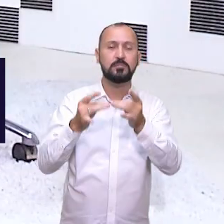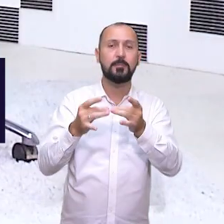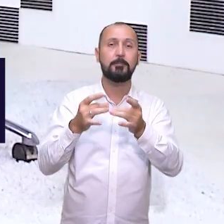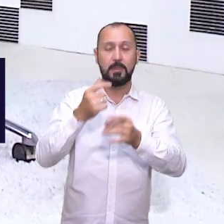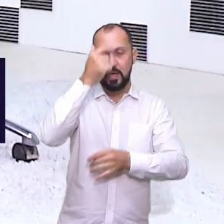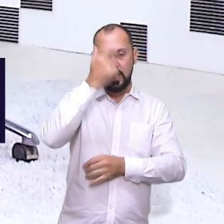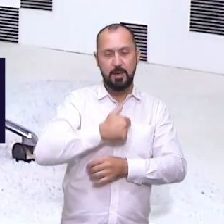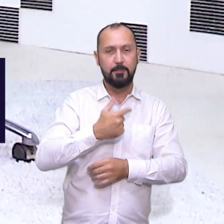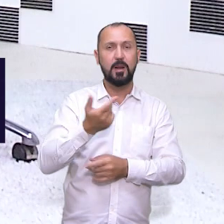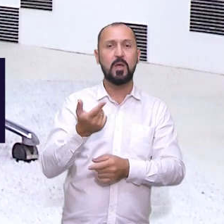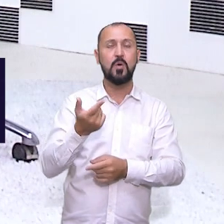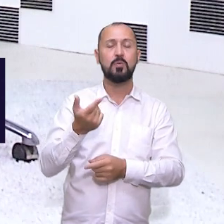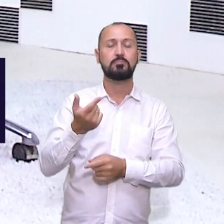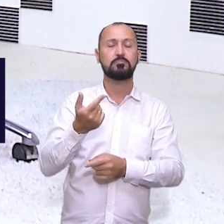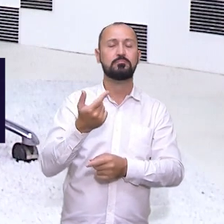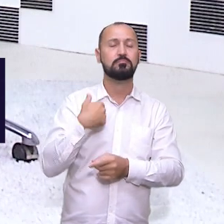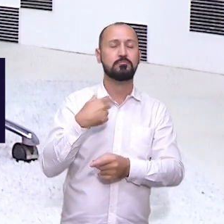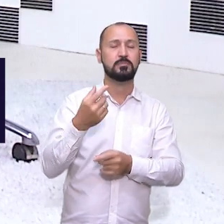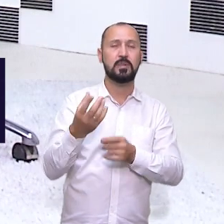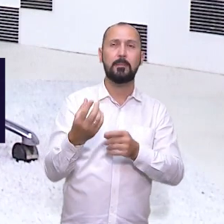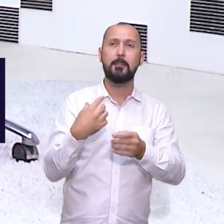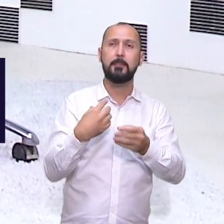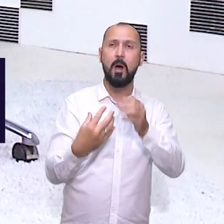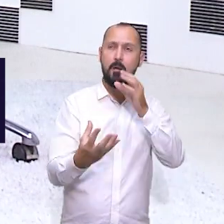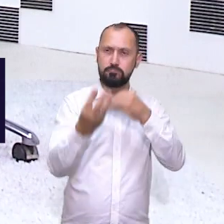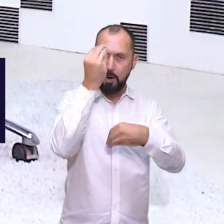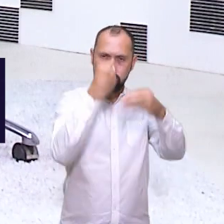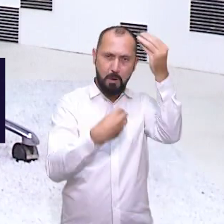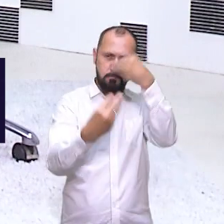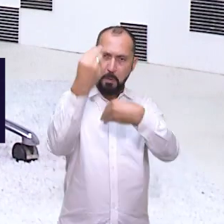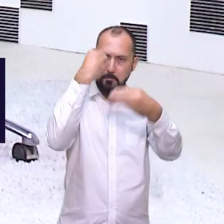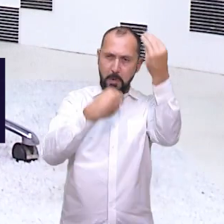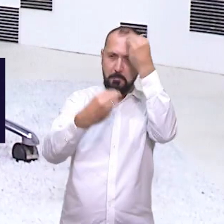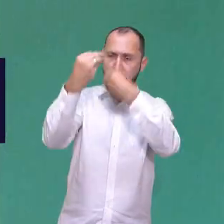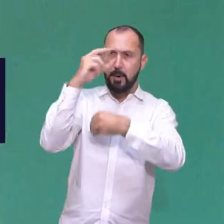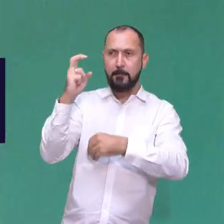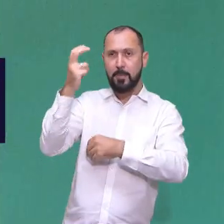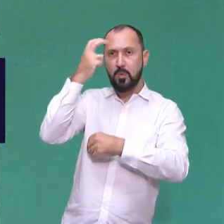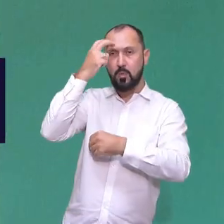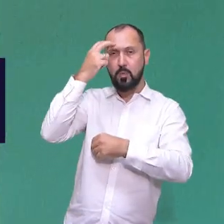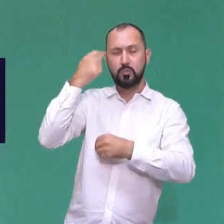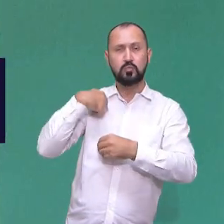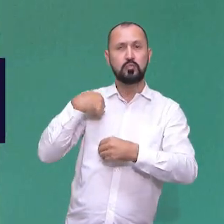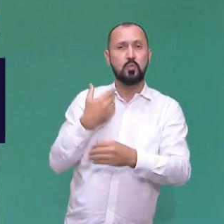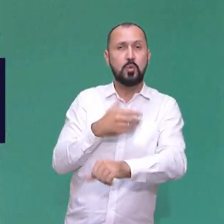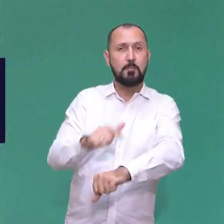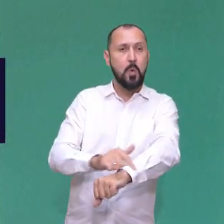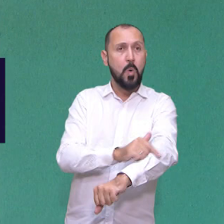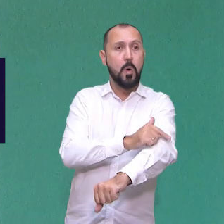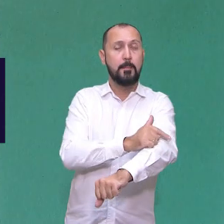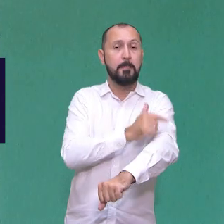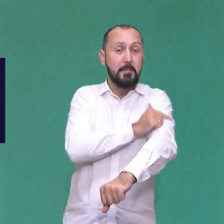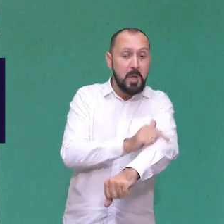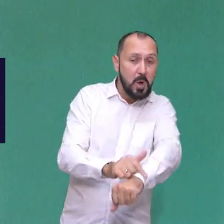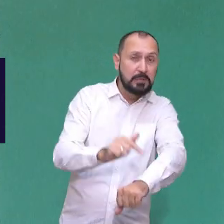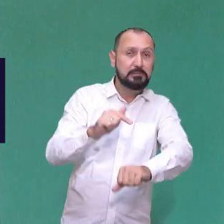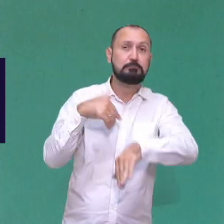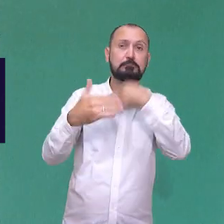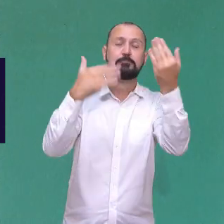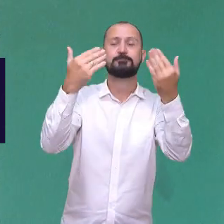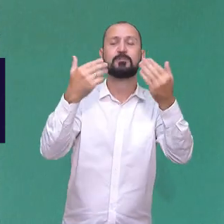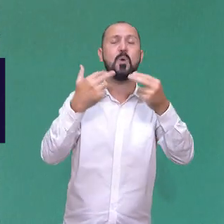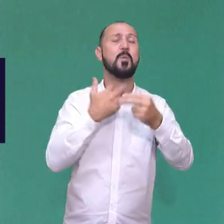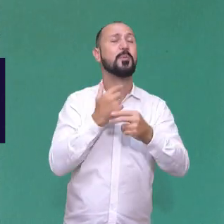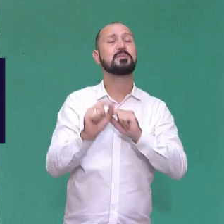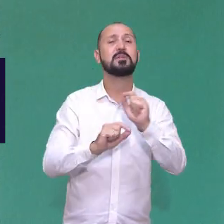ela tem que ser entendida porque ela é um componente de crescimento, enriquecimento, de acúmulo e de elevação de cultura e de